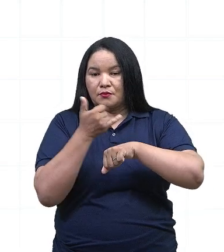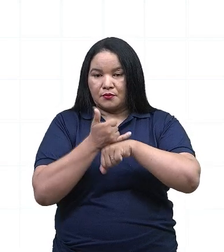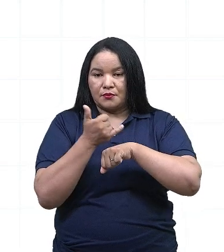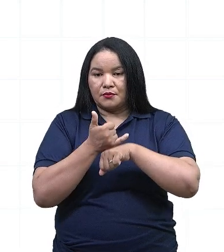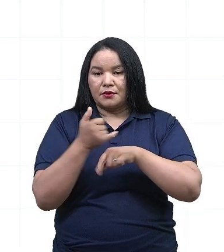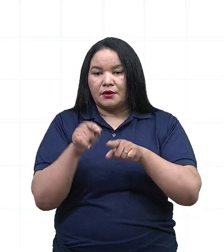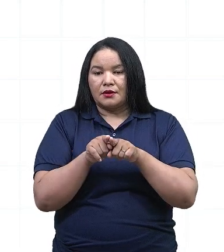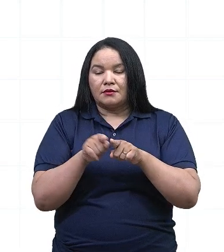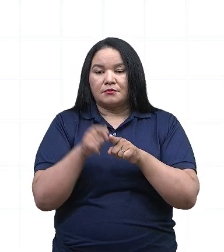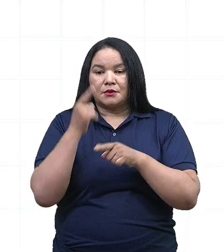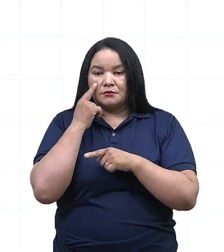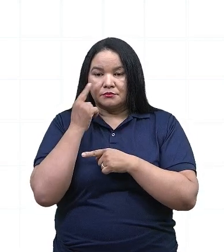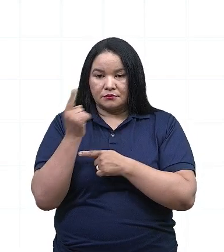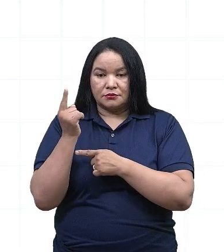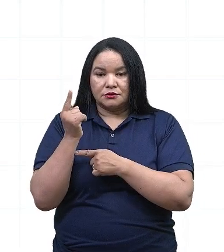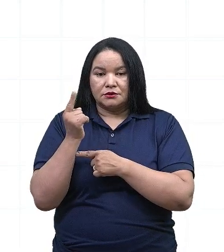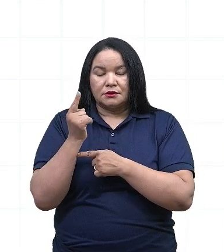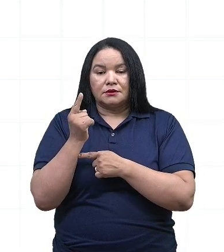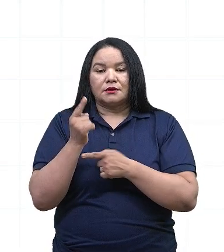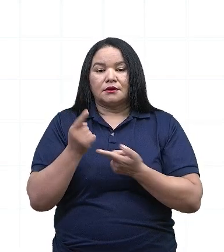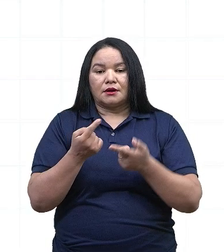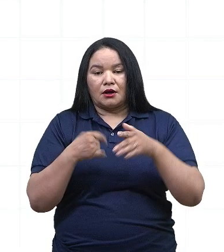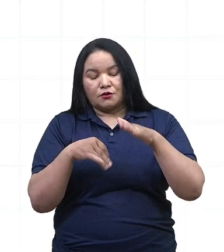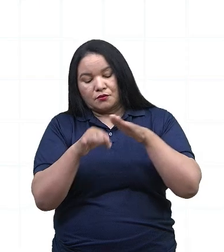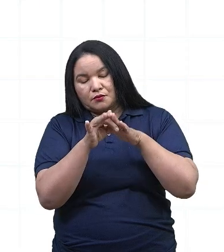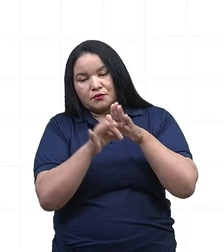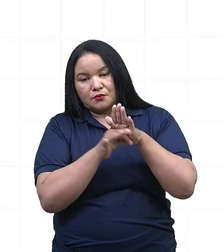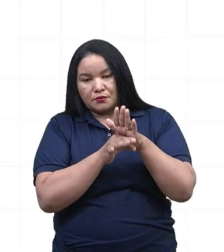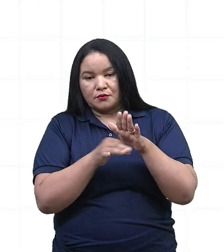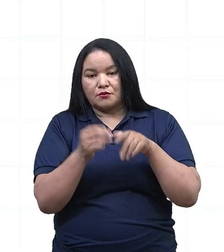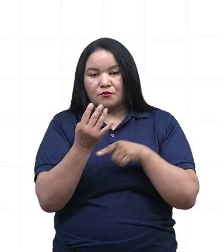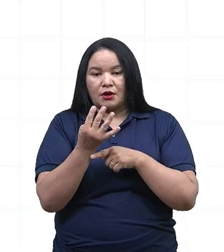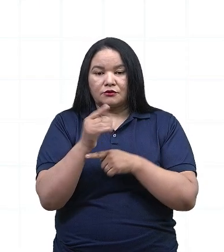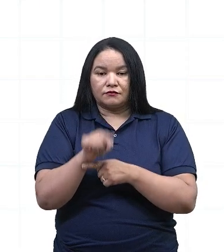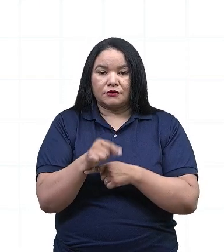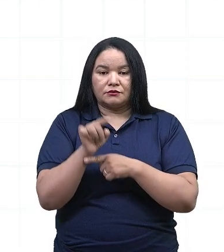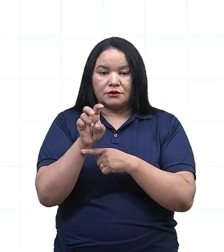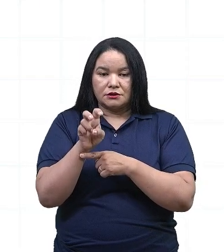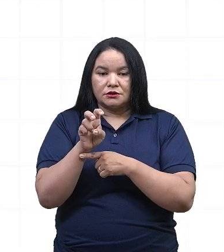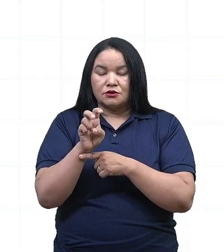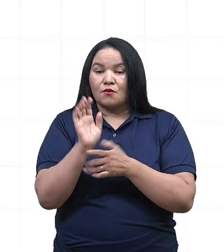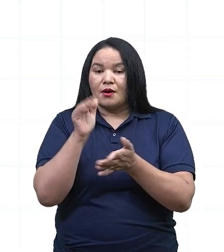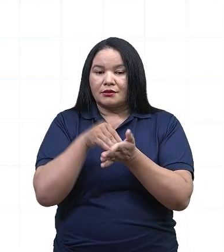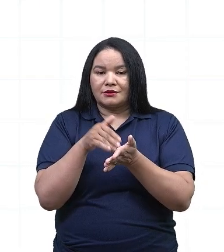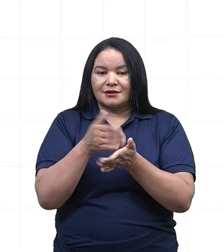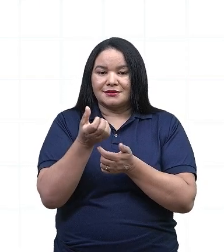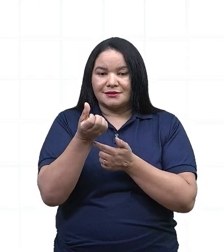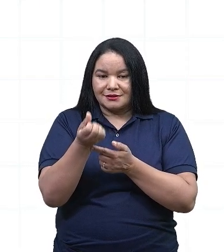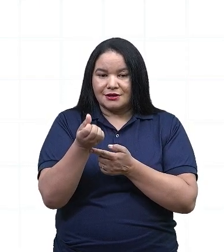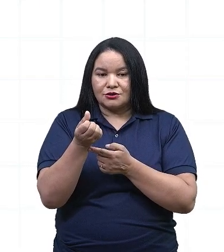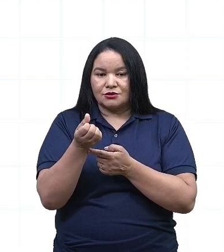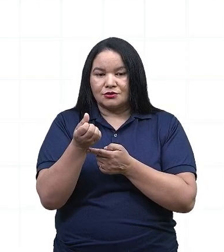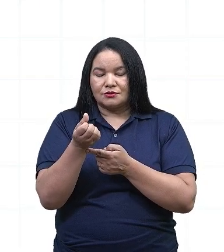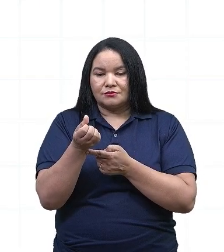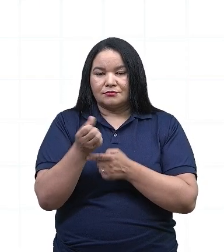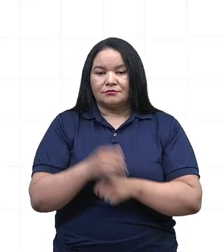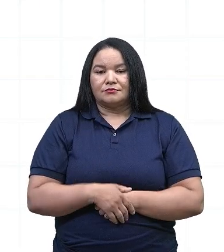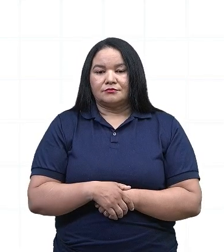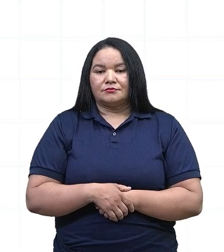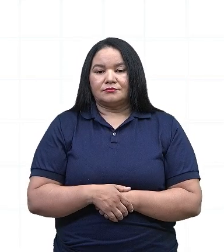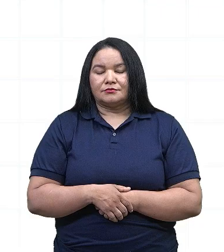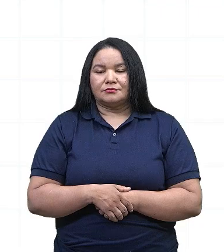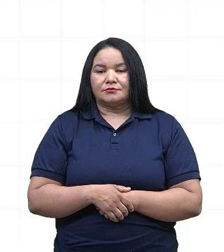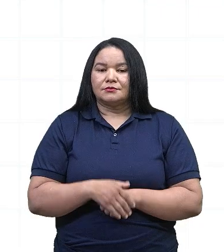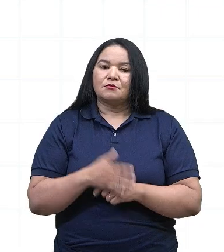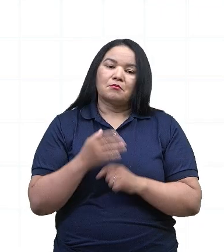e configurações de roda ali de até 4,5 ou até 6 rodas. Perdão, 4, 5 ou